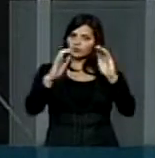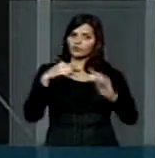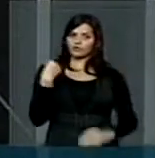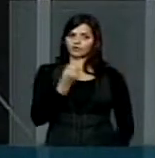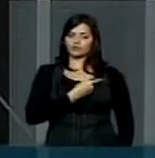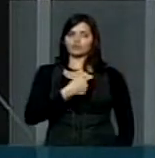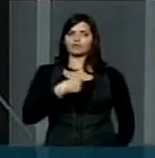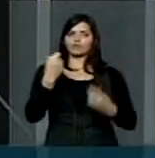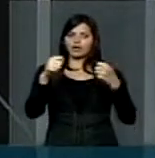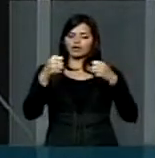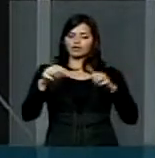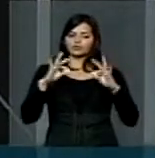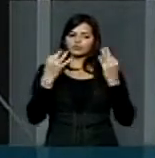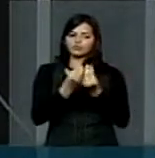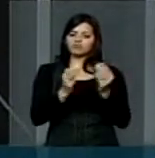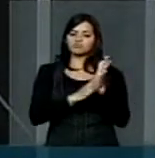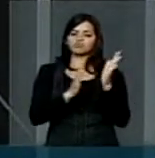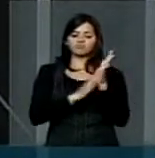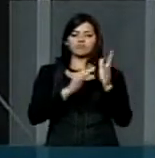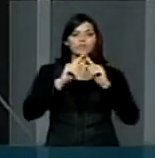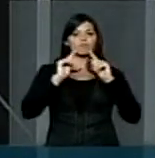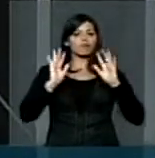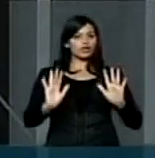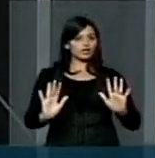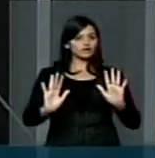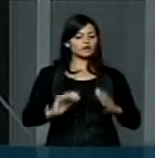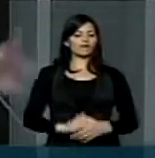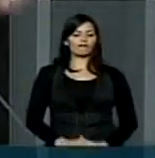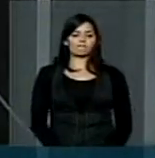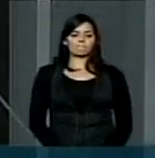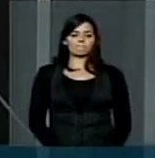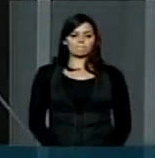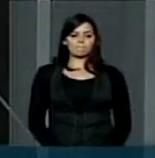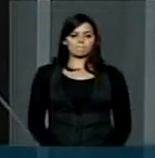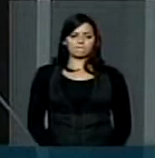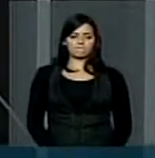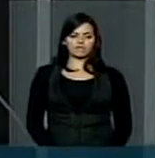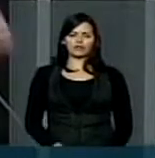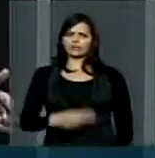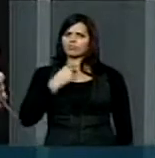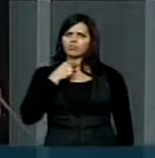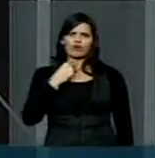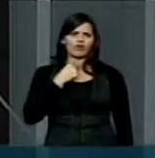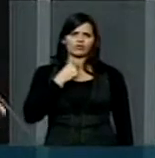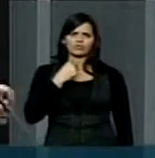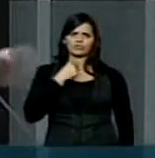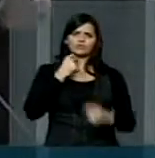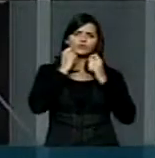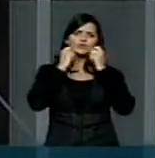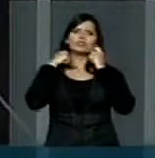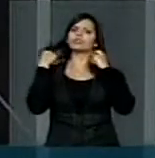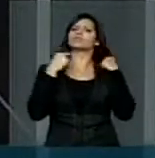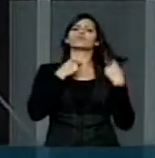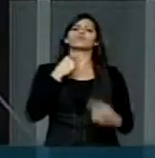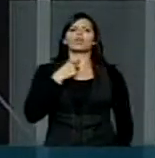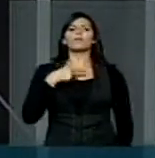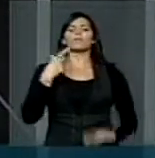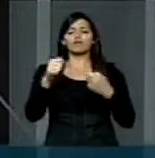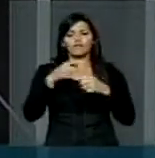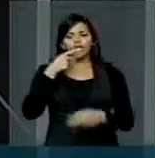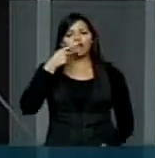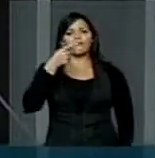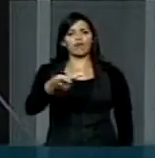nosso reconhecimento. No entanto, eu não posso deixar aqui de